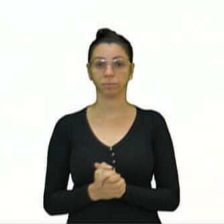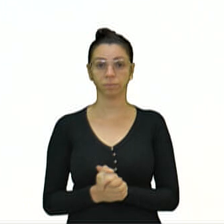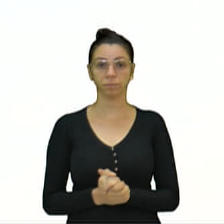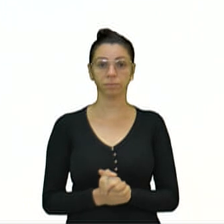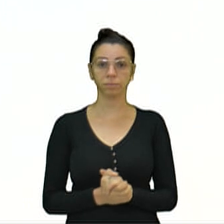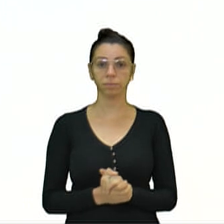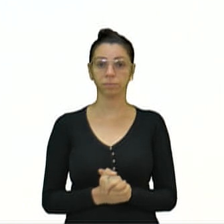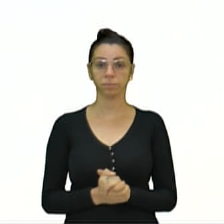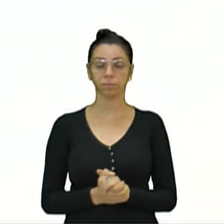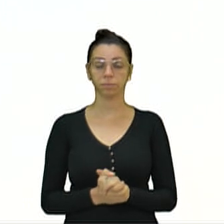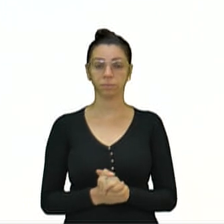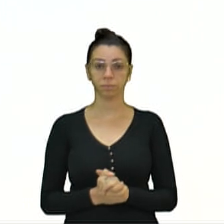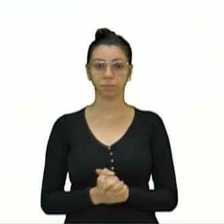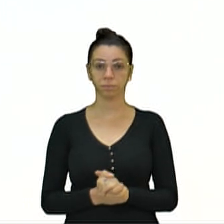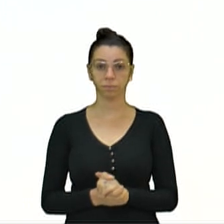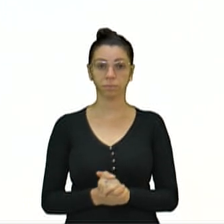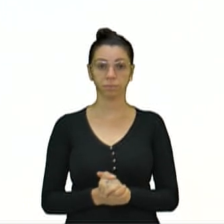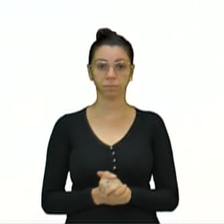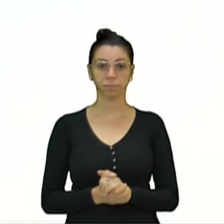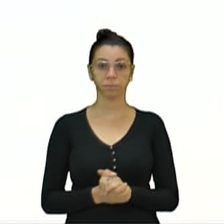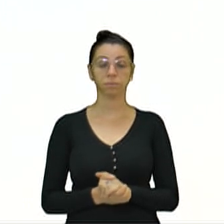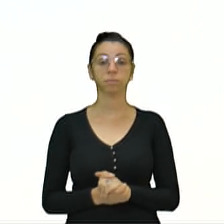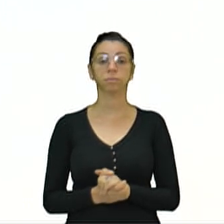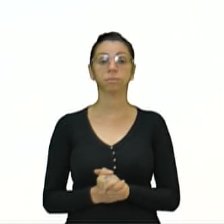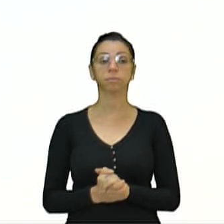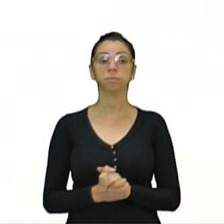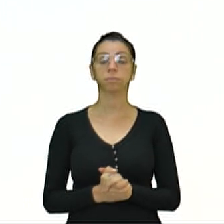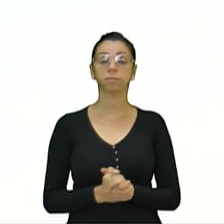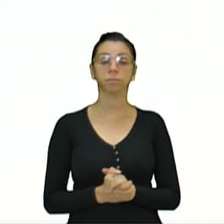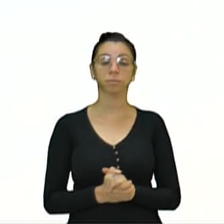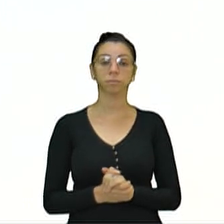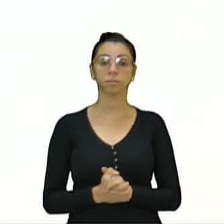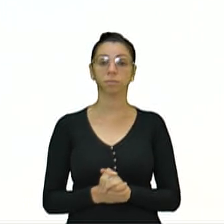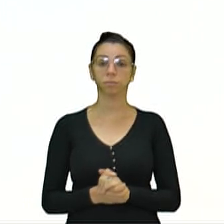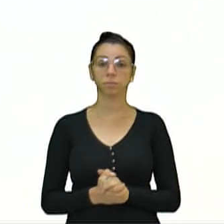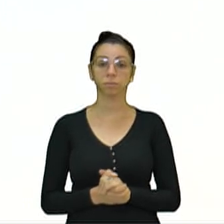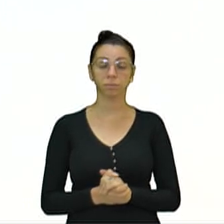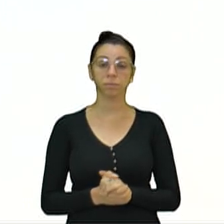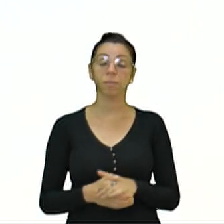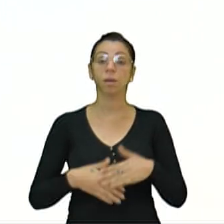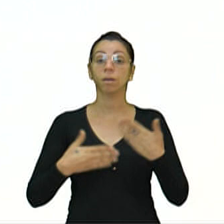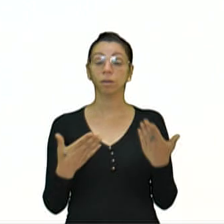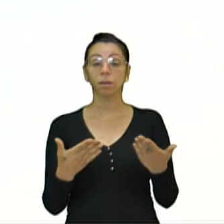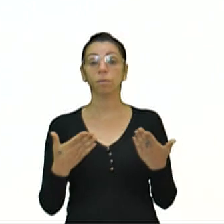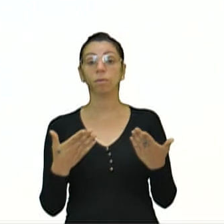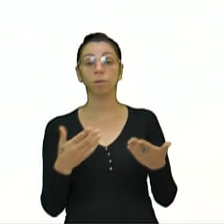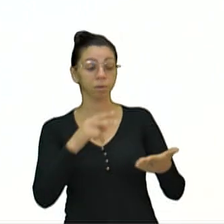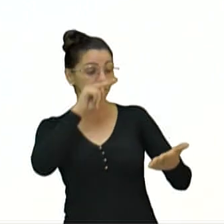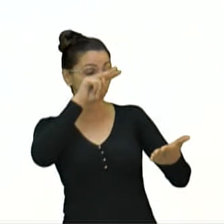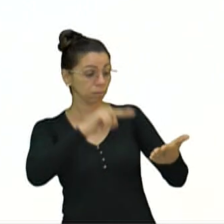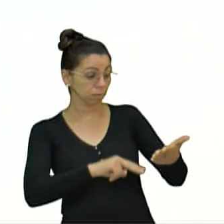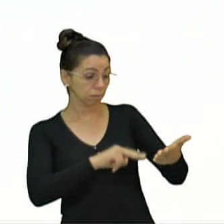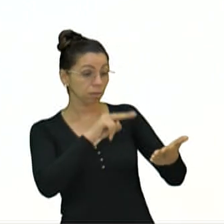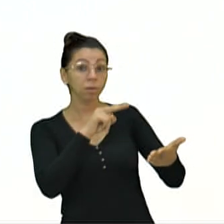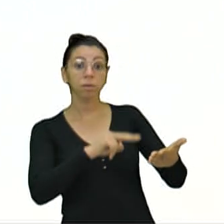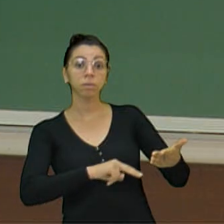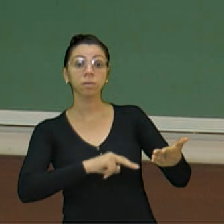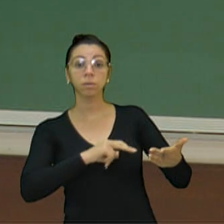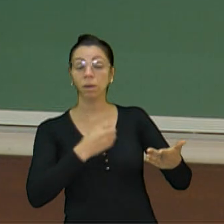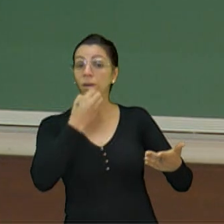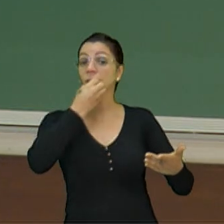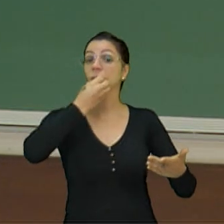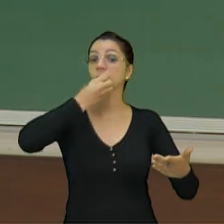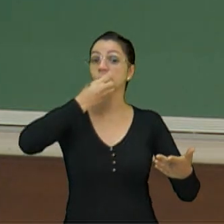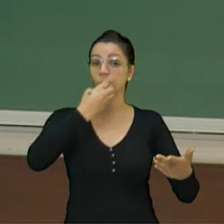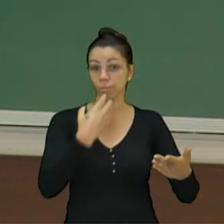benefits of reading are very good. Os benefícios de ler são muito bons. Então, foi a atividade que eu coloquei aqui,